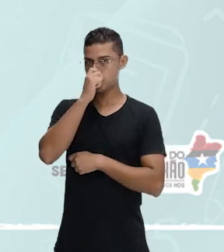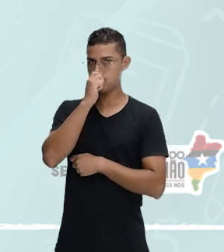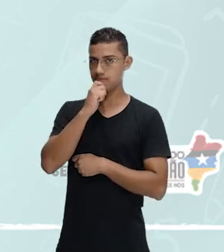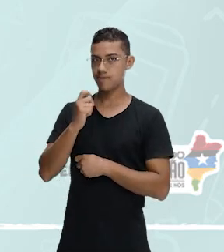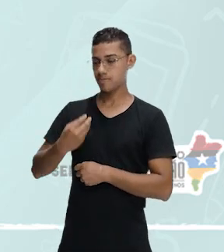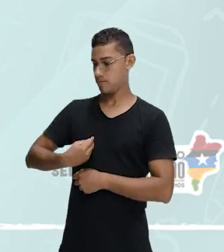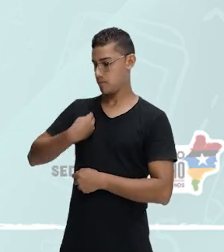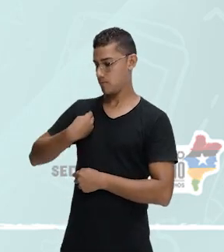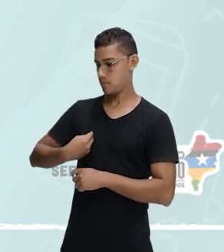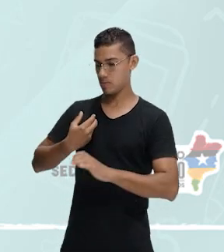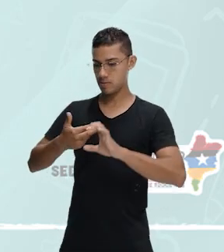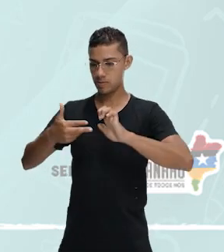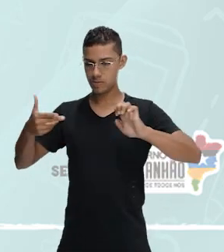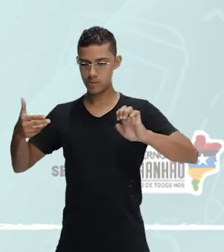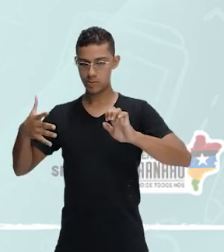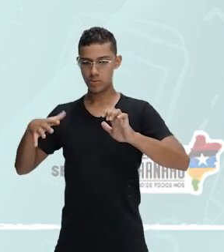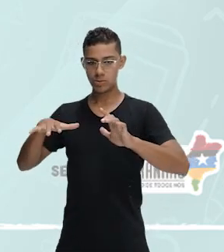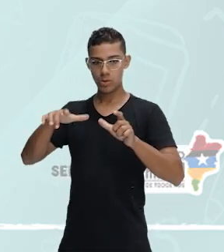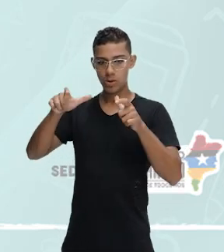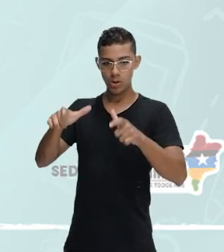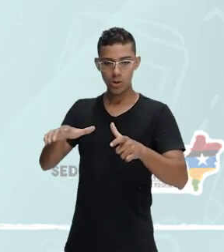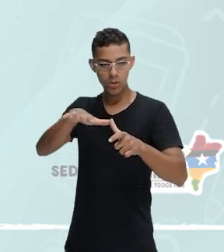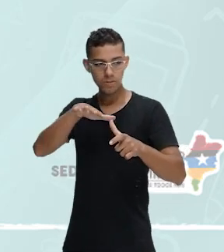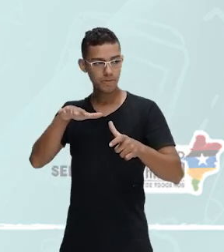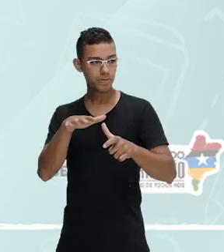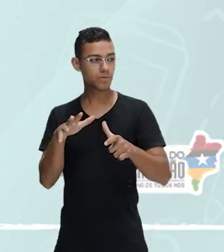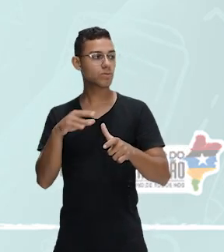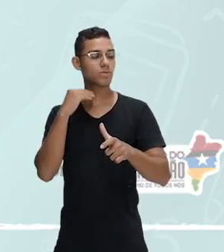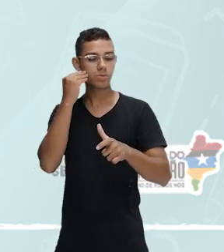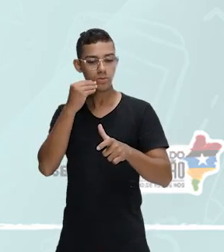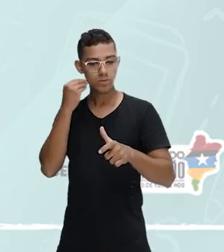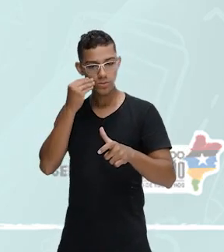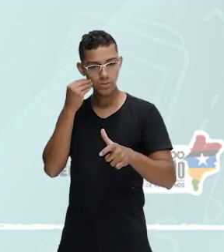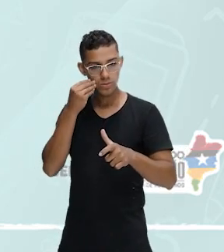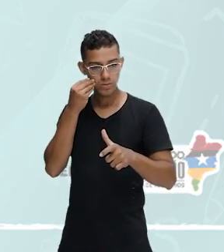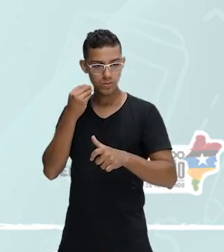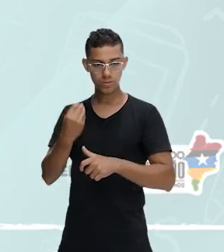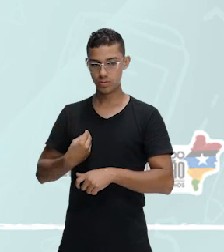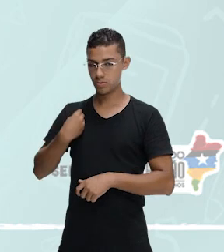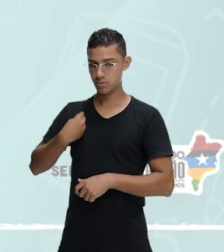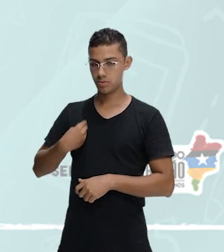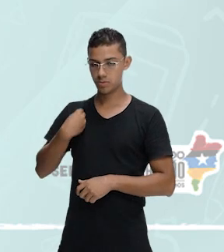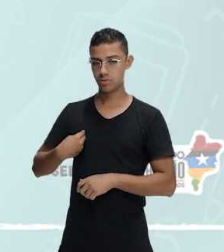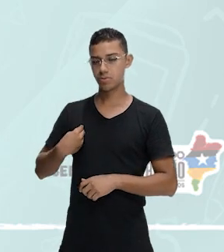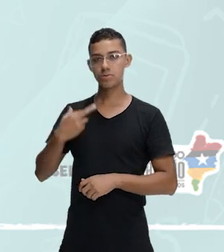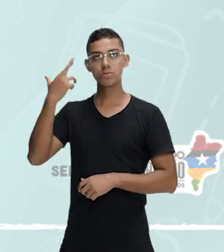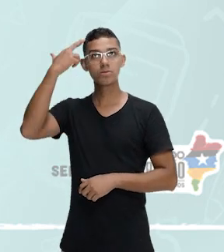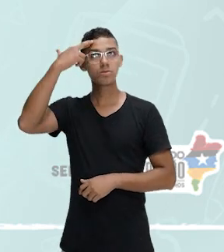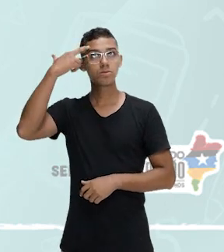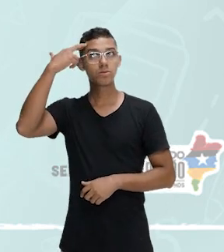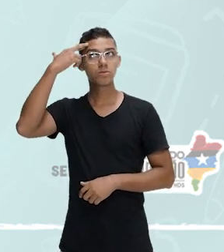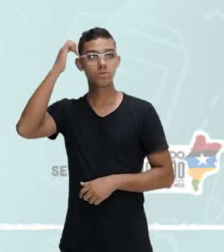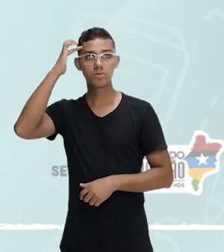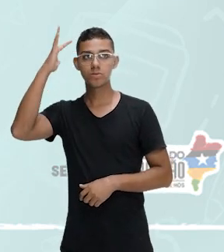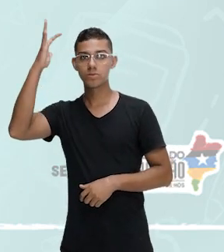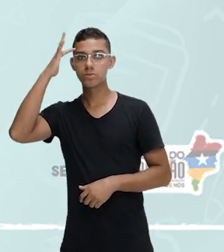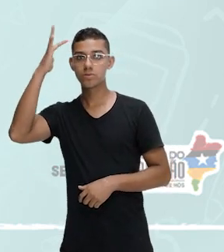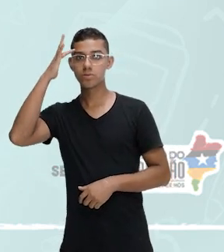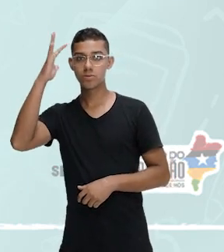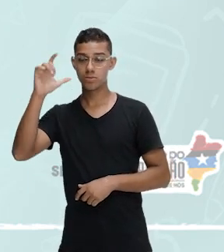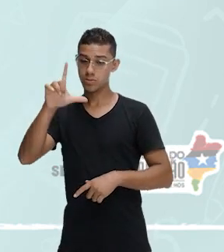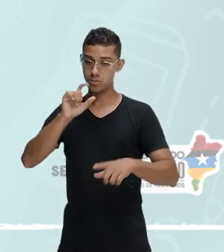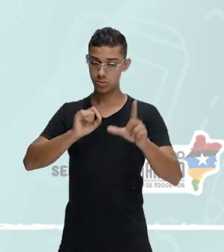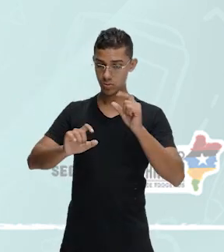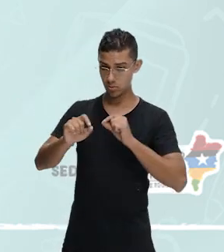elemento vivo, um experimento vivo, tá? E sobre esse experimento, uma série de reflexões. Ó. Para decidir a questão,